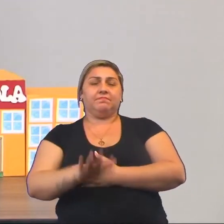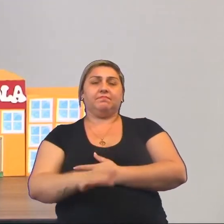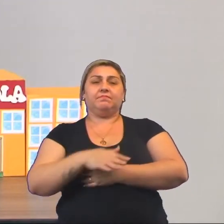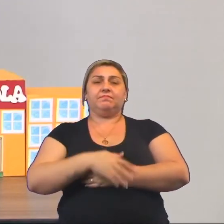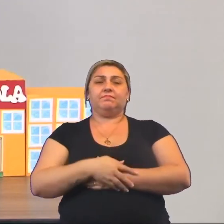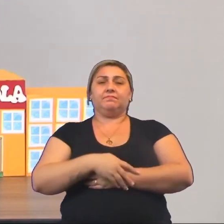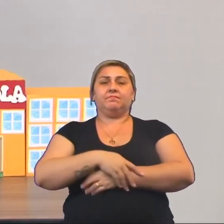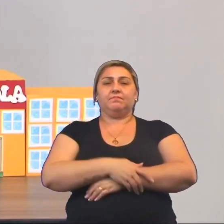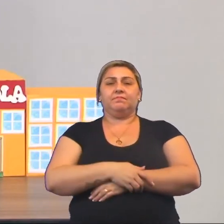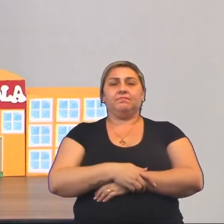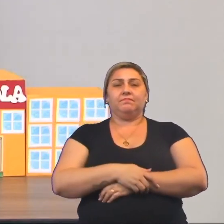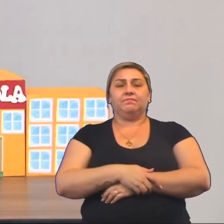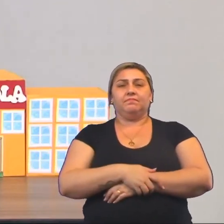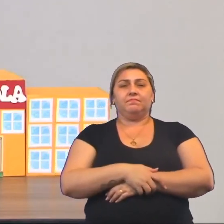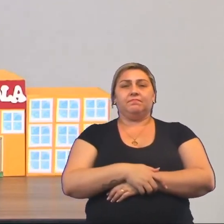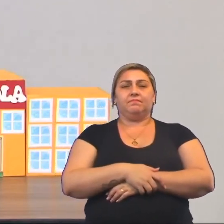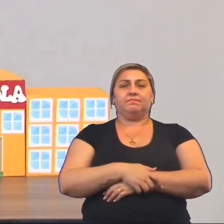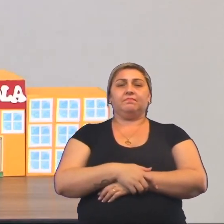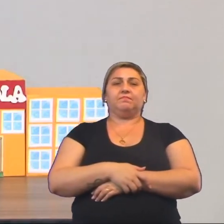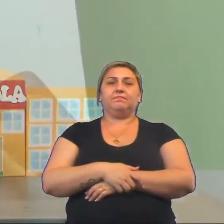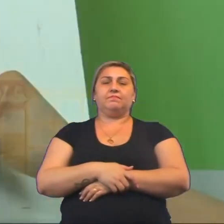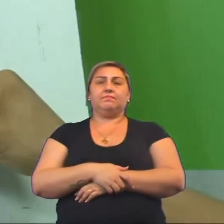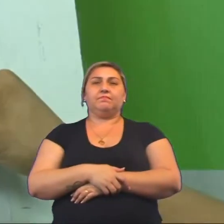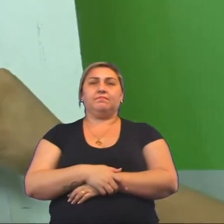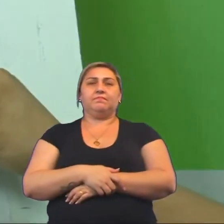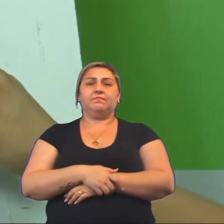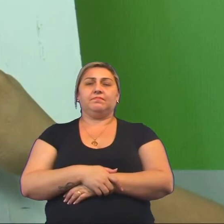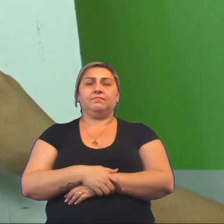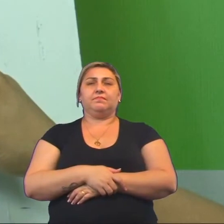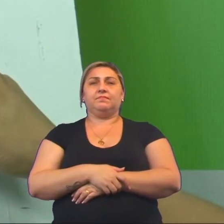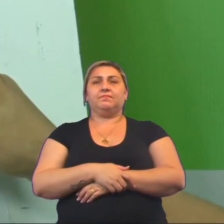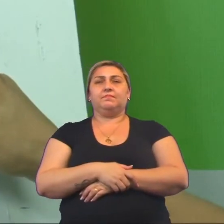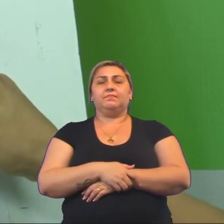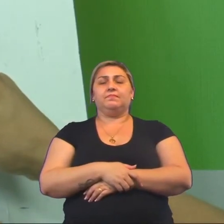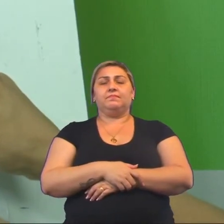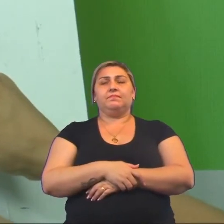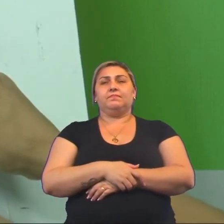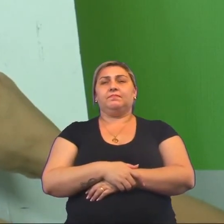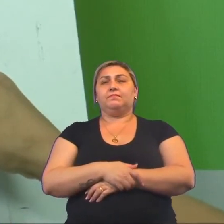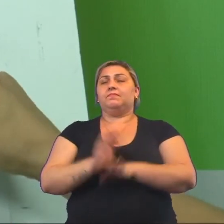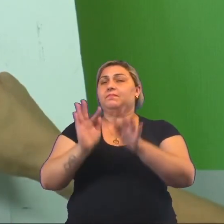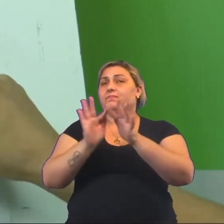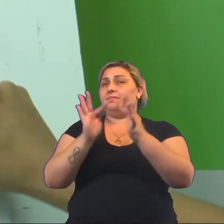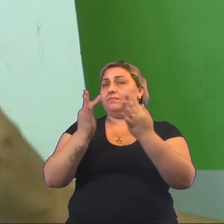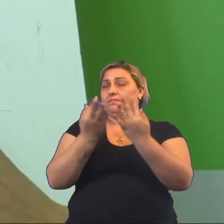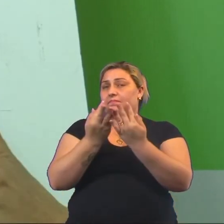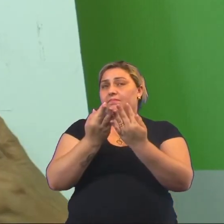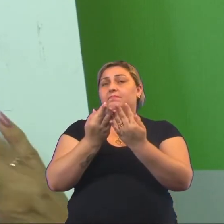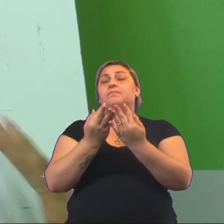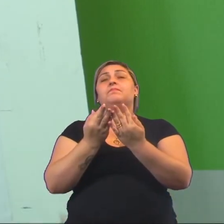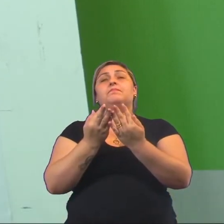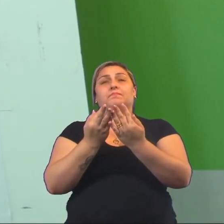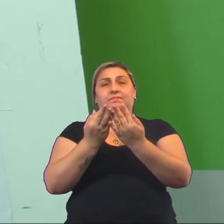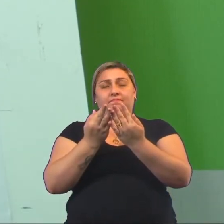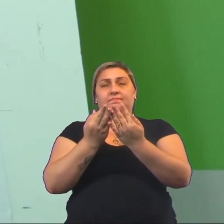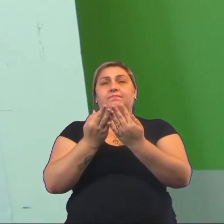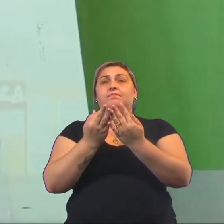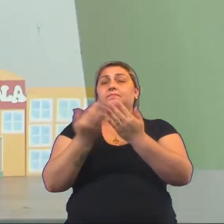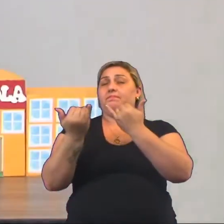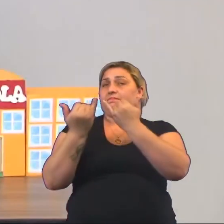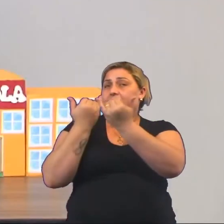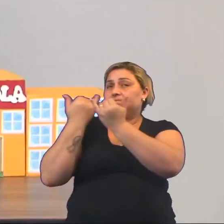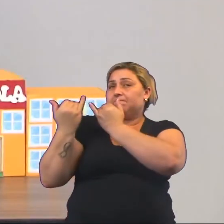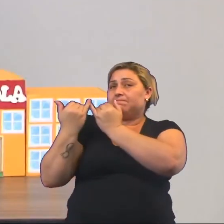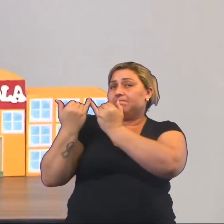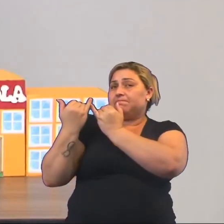crianças. A ceia de Natal é realizada em casa, com a família, com os parentes mais